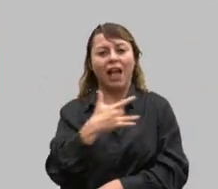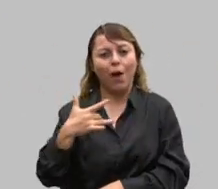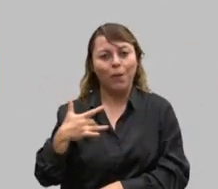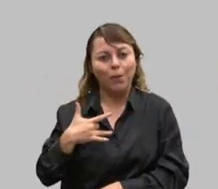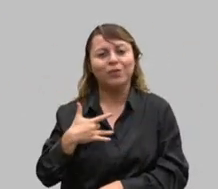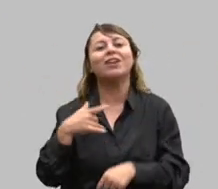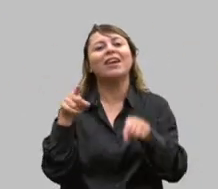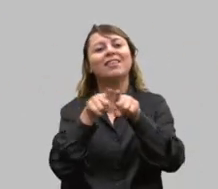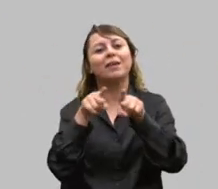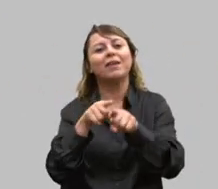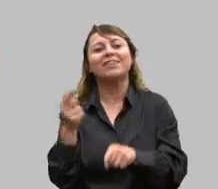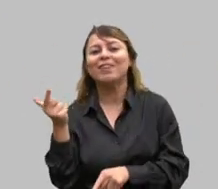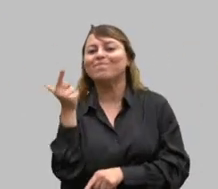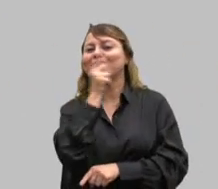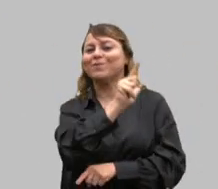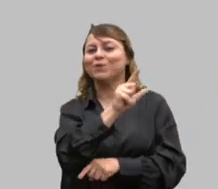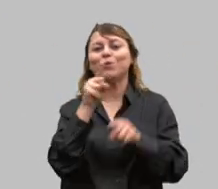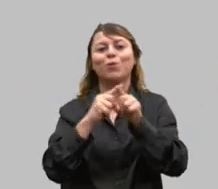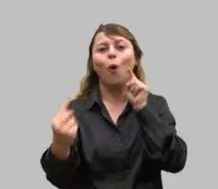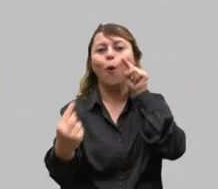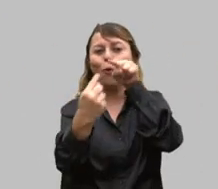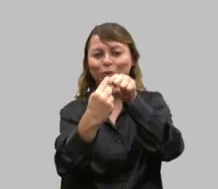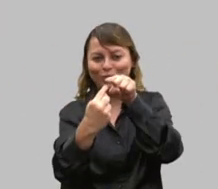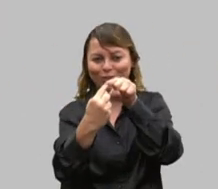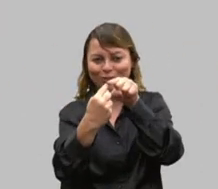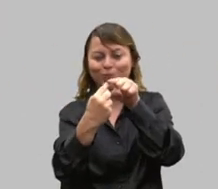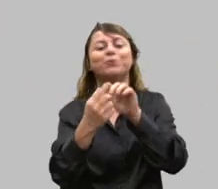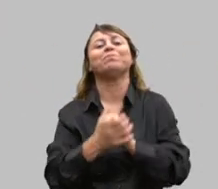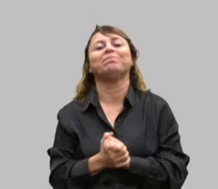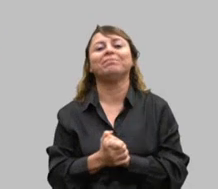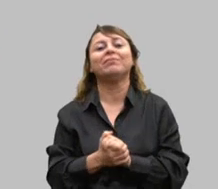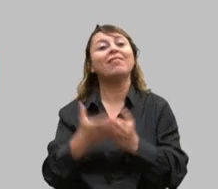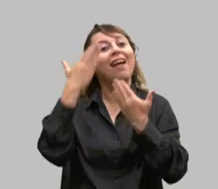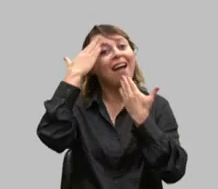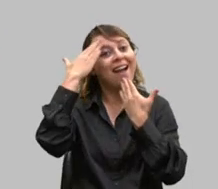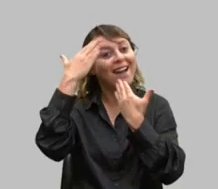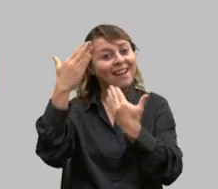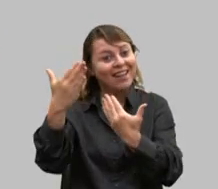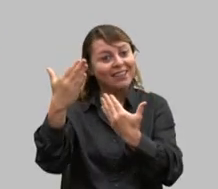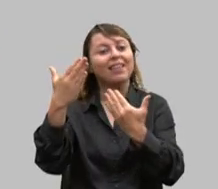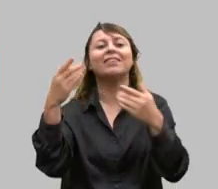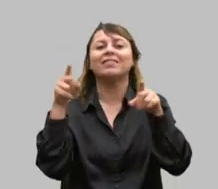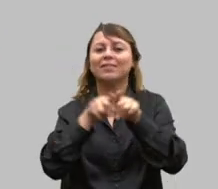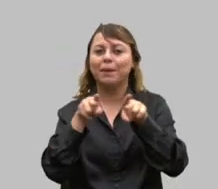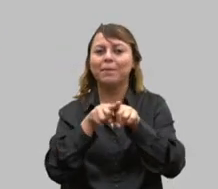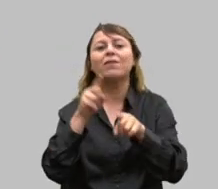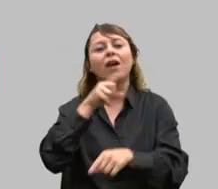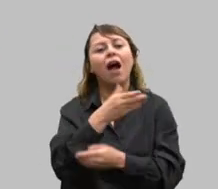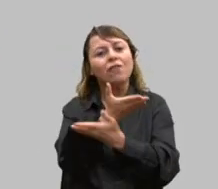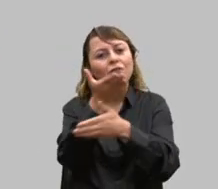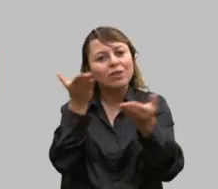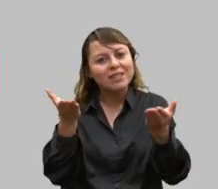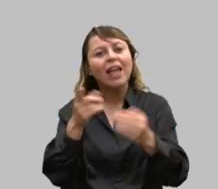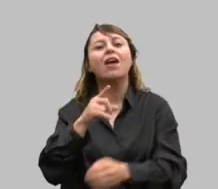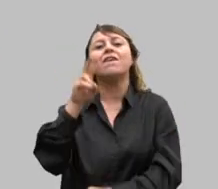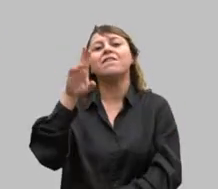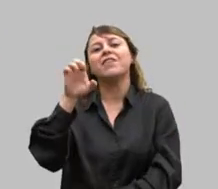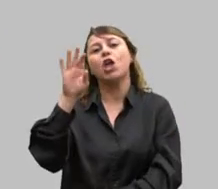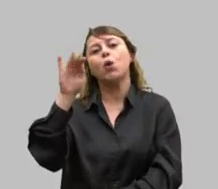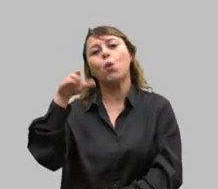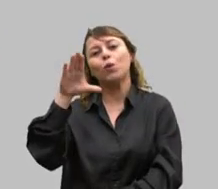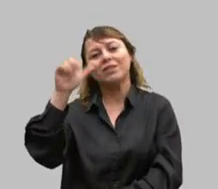termos alcançados nossos objetivos agradeço de pronto a você Veruska porque nos deu